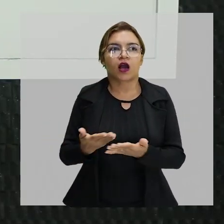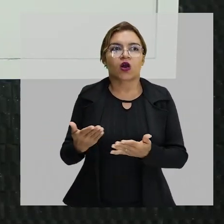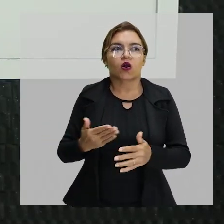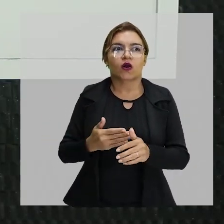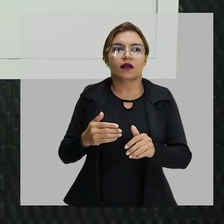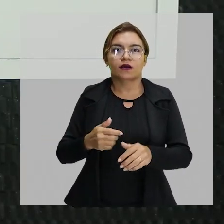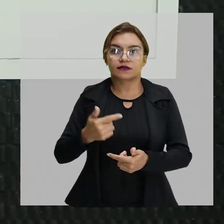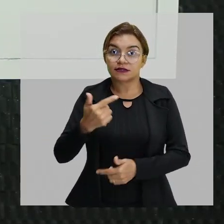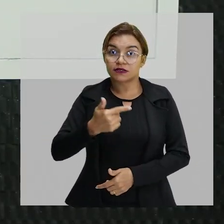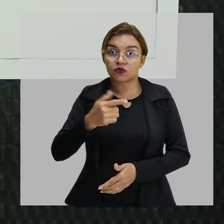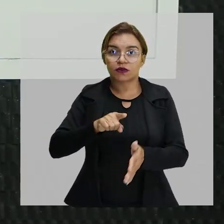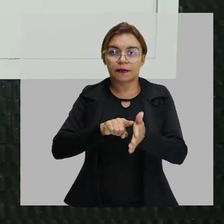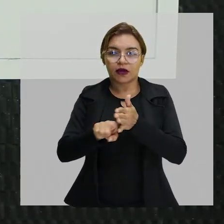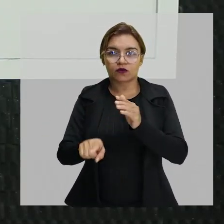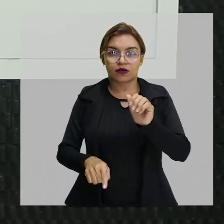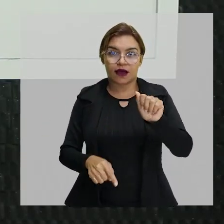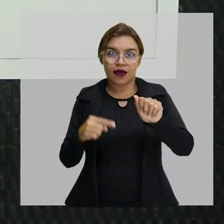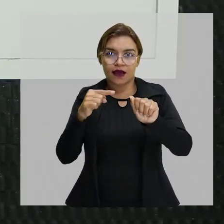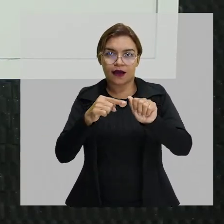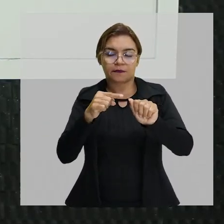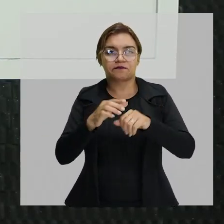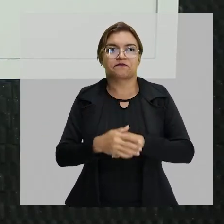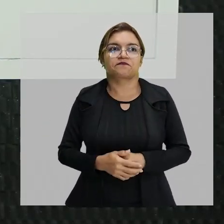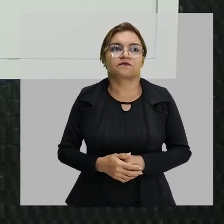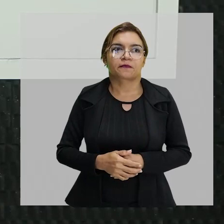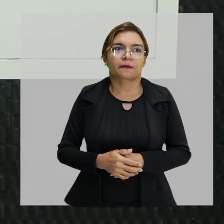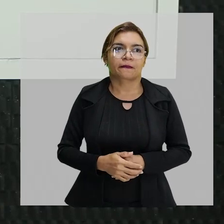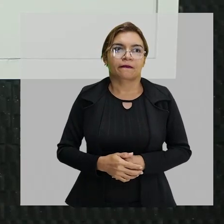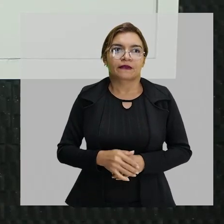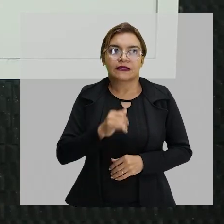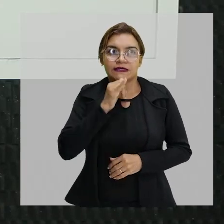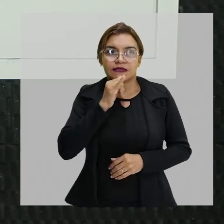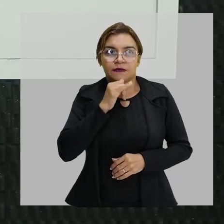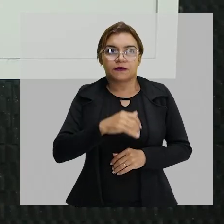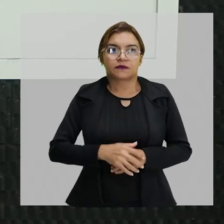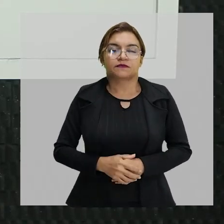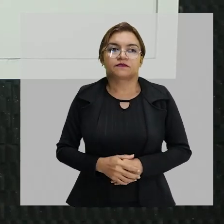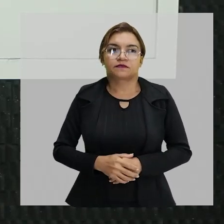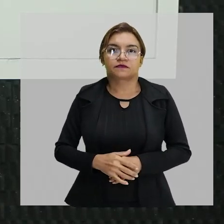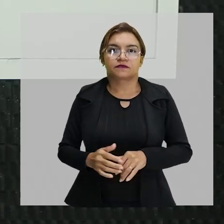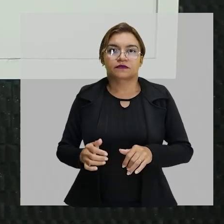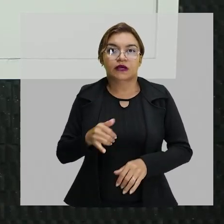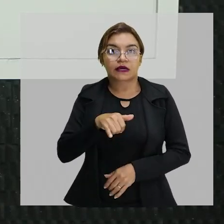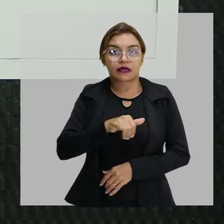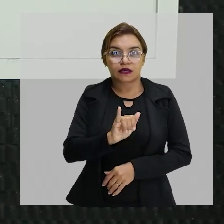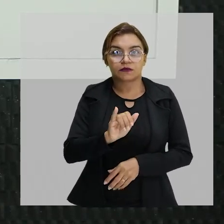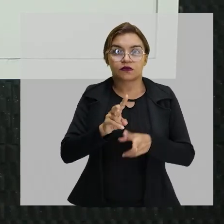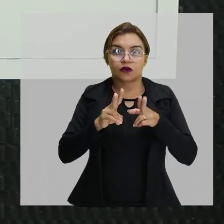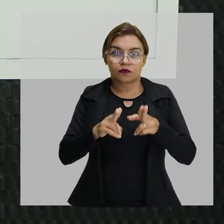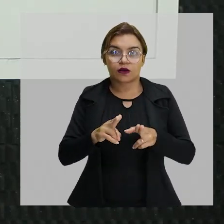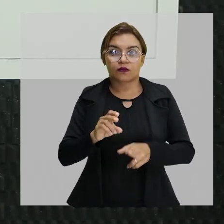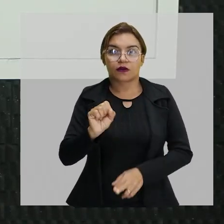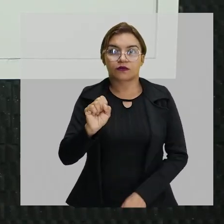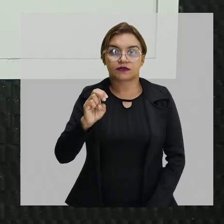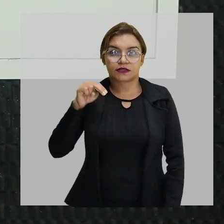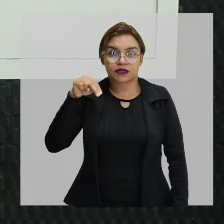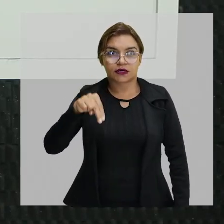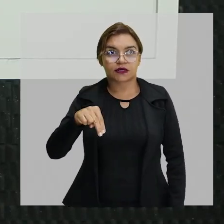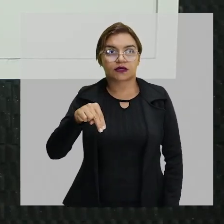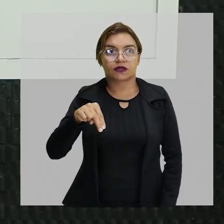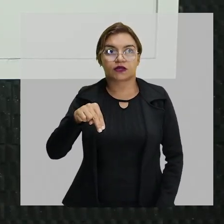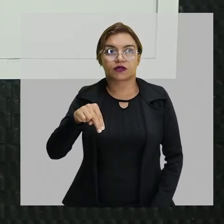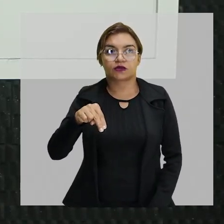letra A. Ele quer saber o valor de y, né? Transformar isso aqui em produto. Então y vai ser igual ao seno